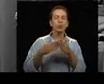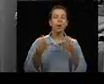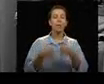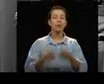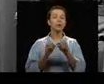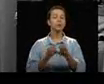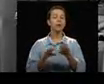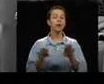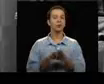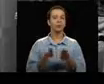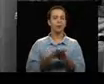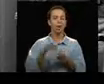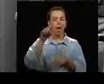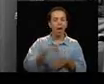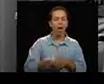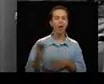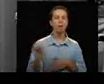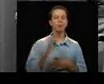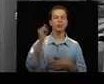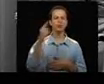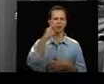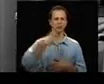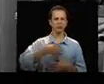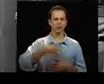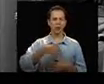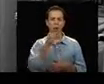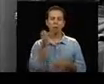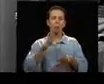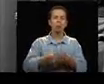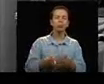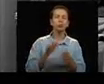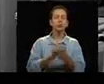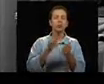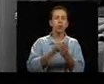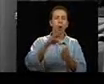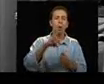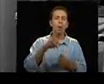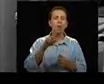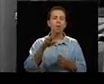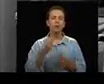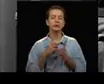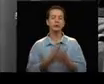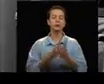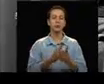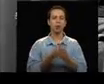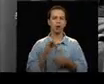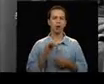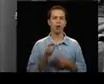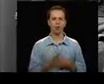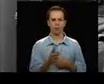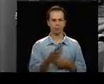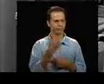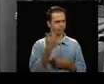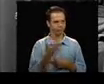dever e a tarefa e o direito de ensinar também aos movimentos. De jeito nenhum eu jamais me entregaria aos movimentos como eterno